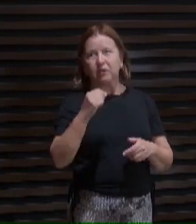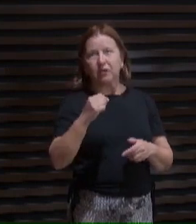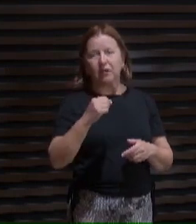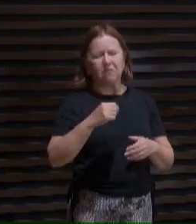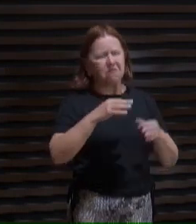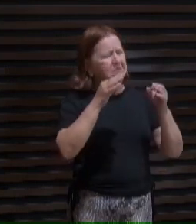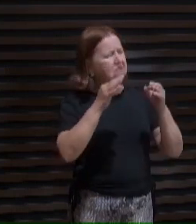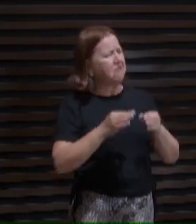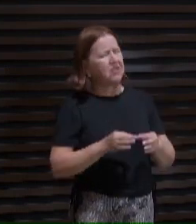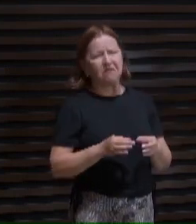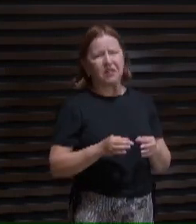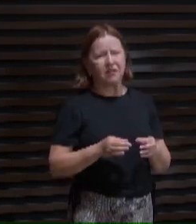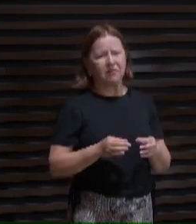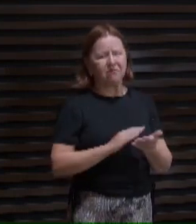tão